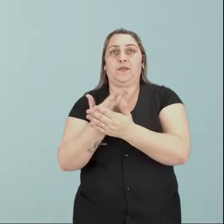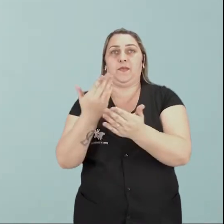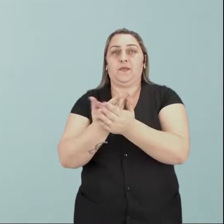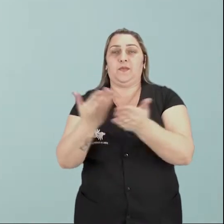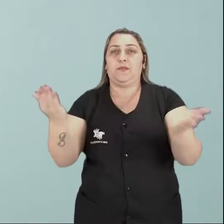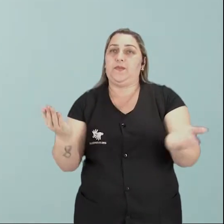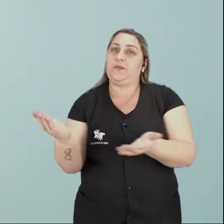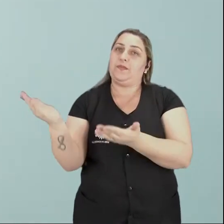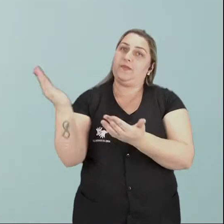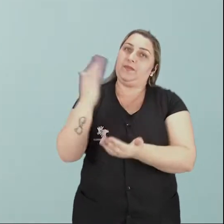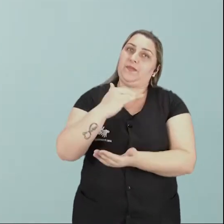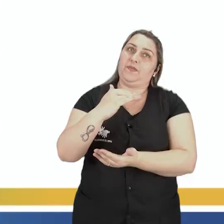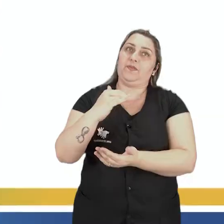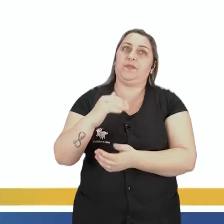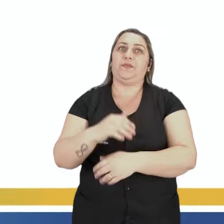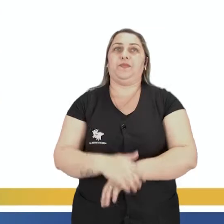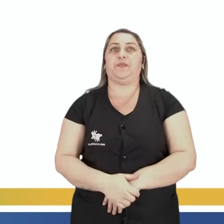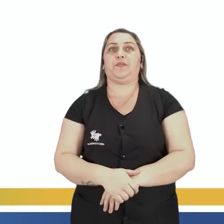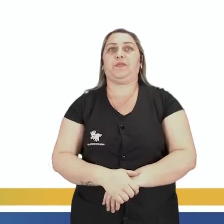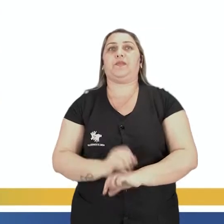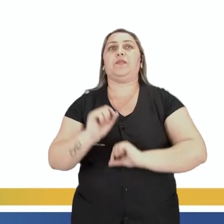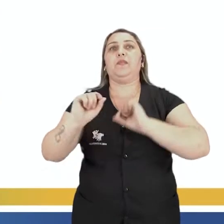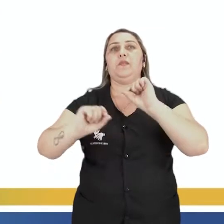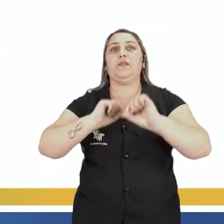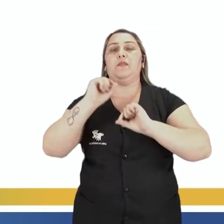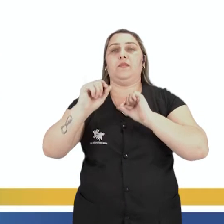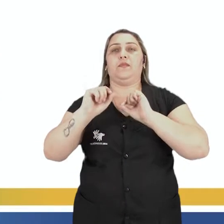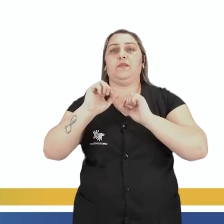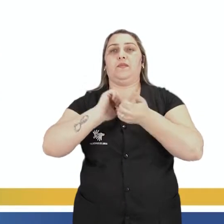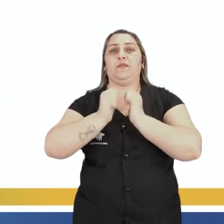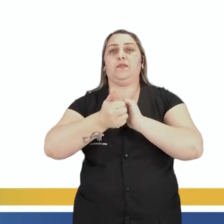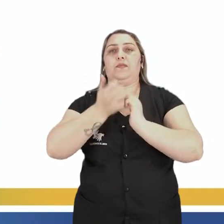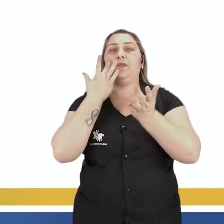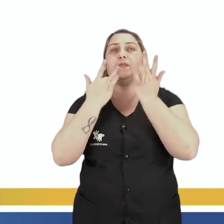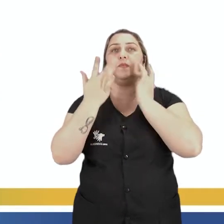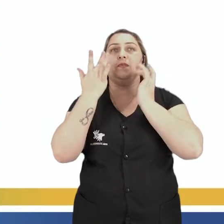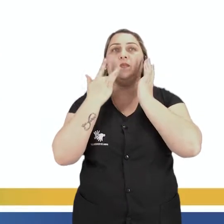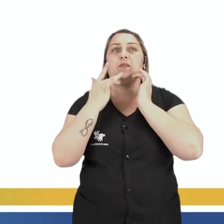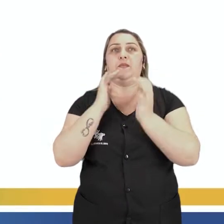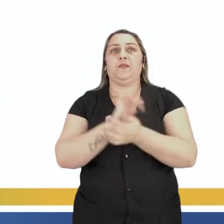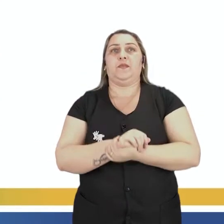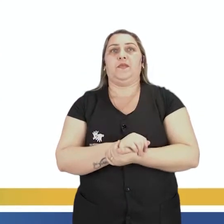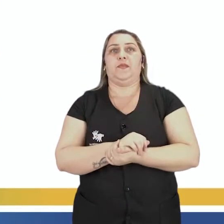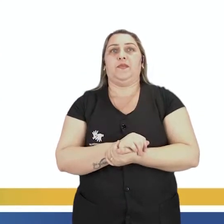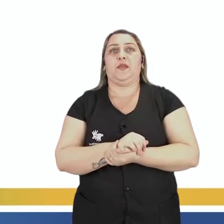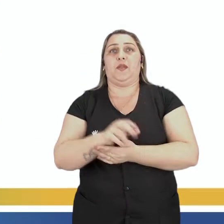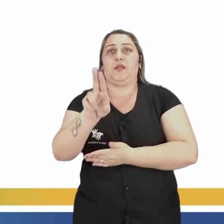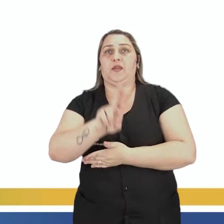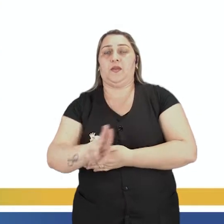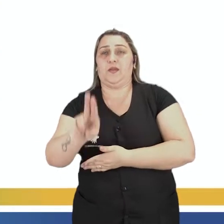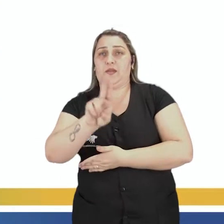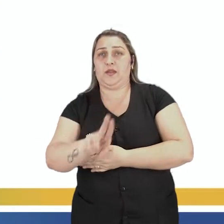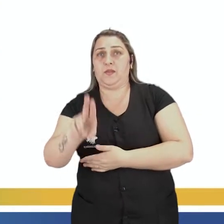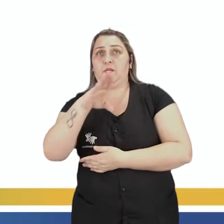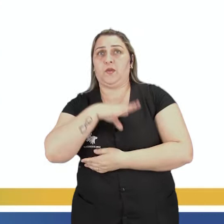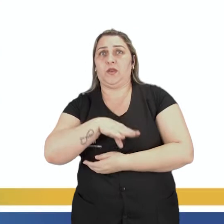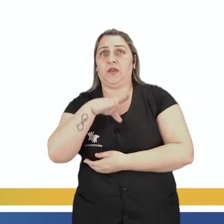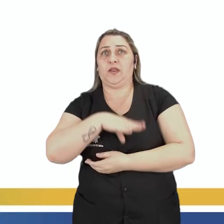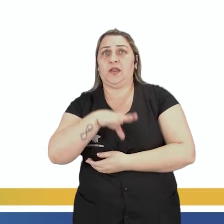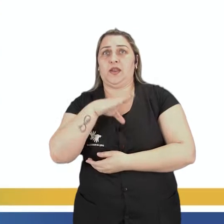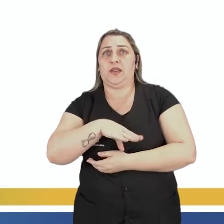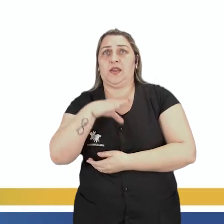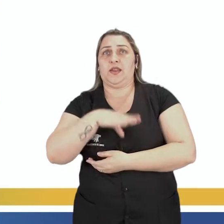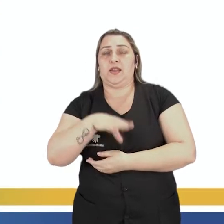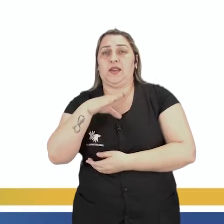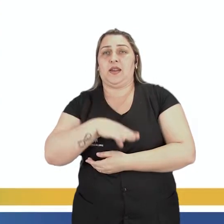Me acompanha aí na tela. O que são jogos teatrais? Jogos teatrais é o termo utilizado em português